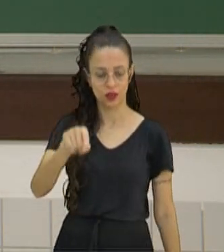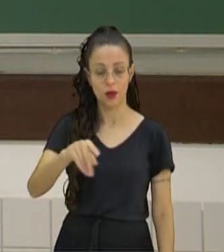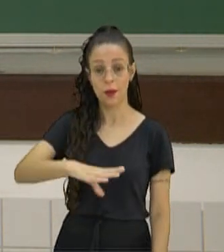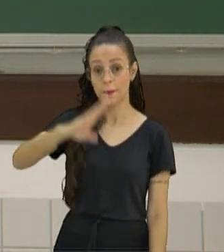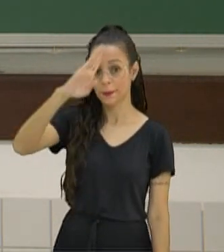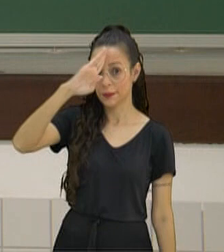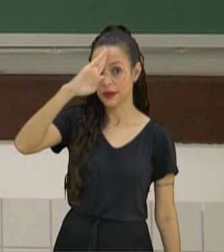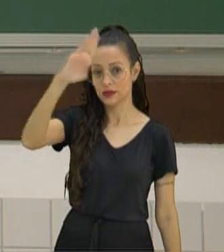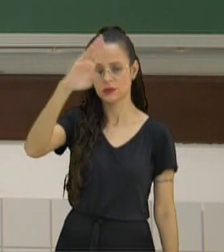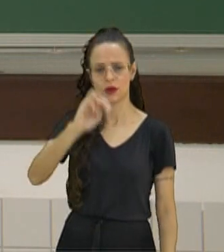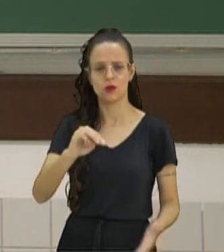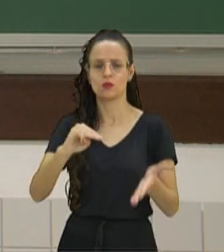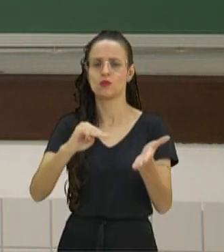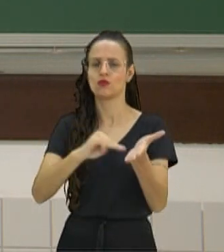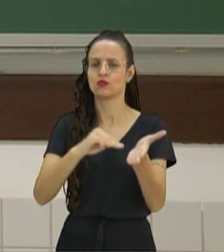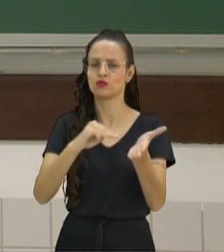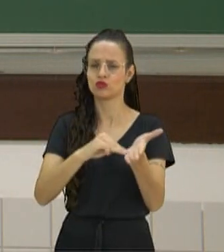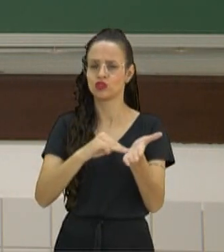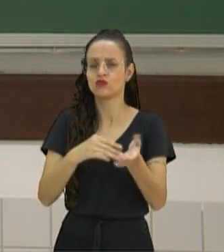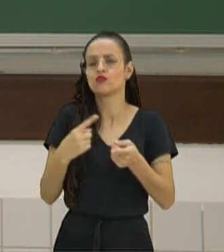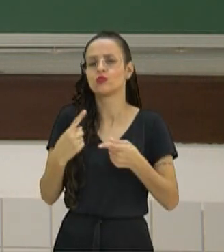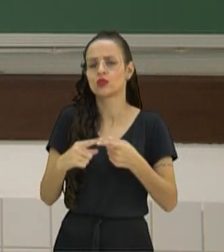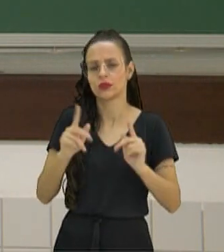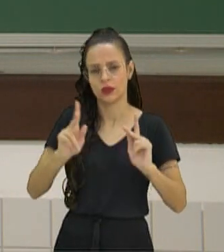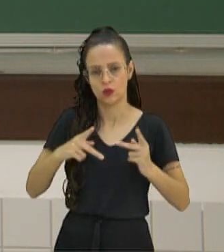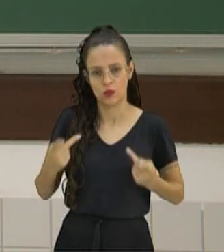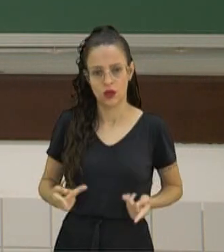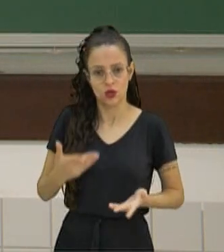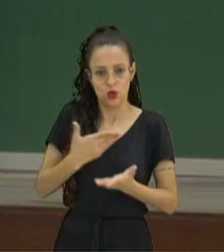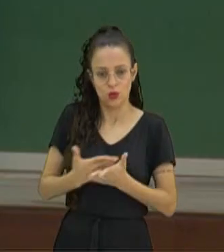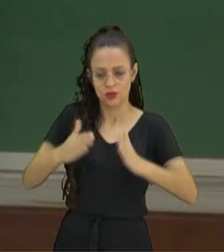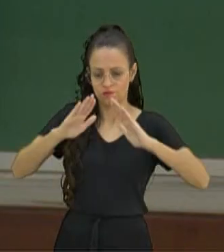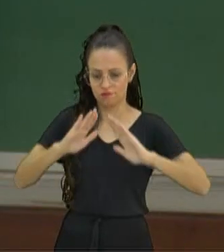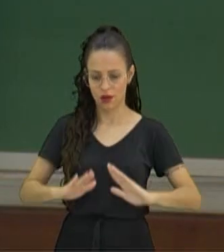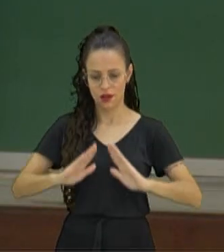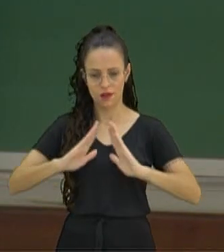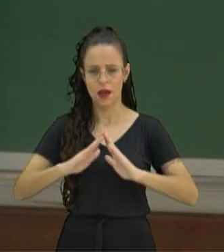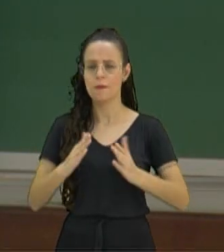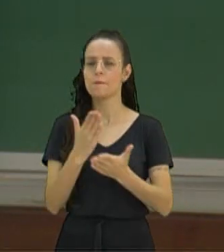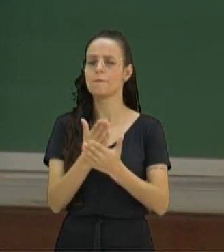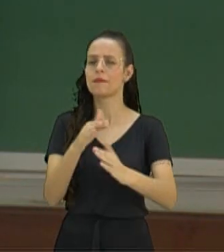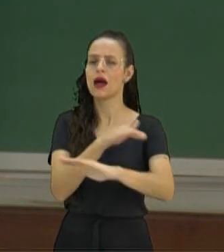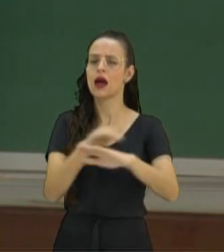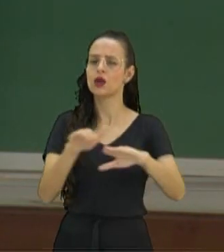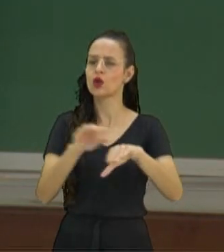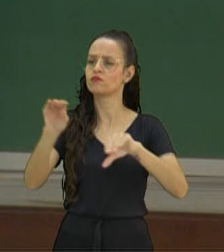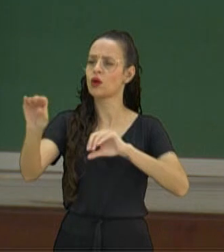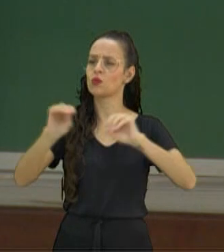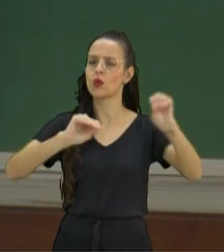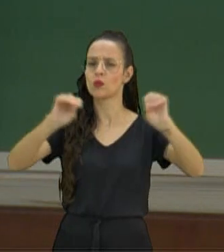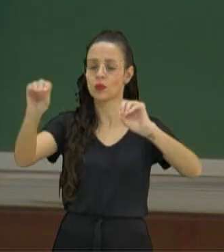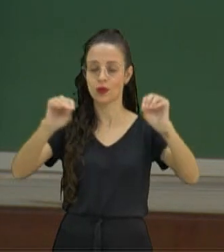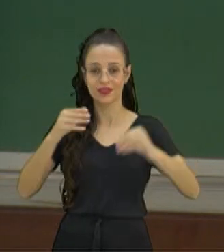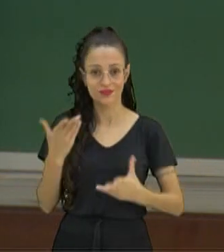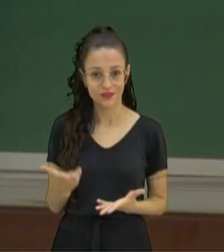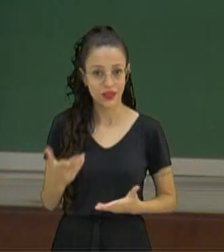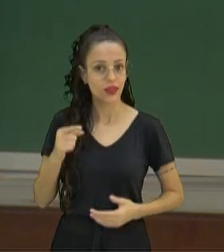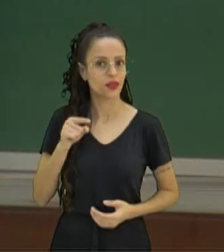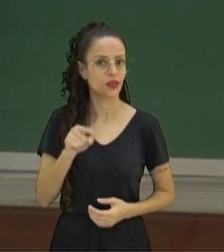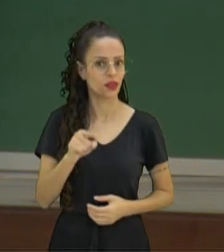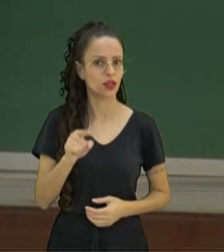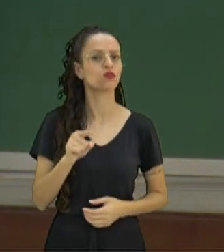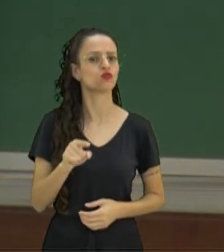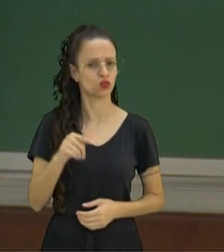principal motivo que levou o ser humano a fixar moradia e deixar de ser nômade, e isso aqui é